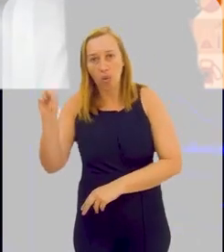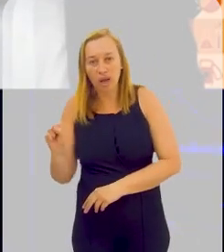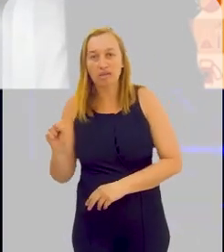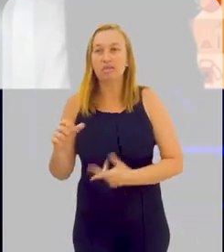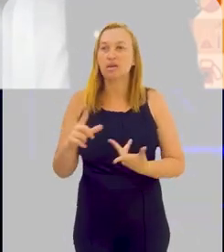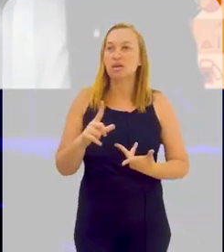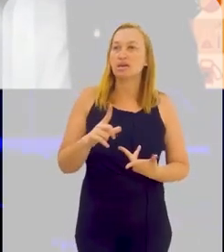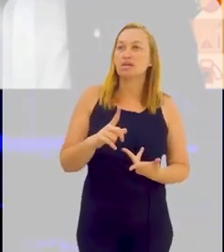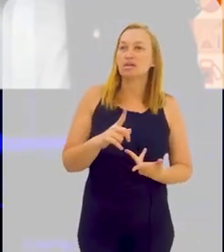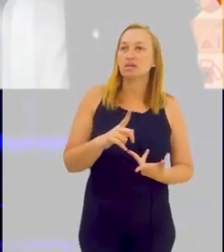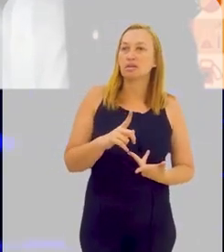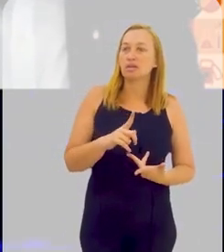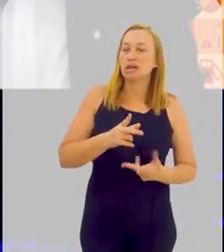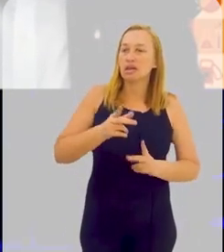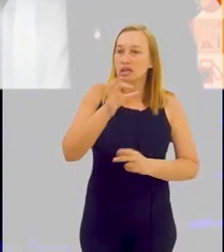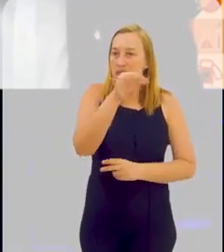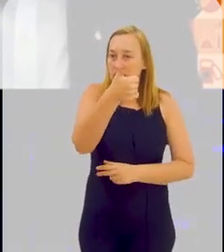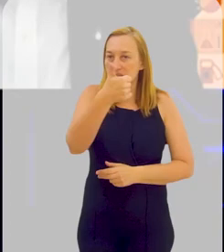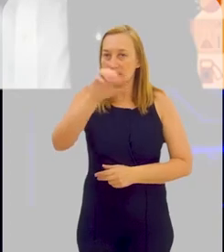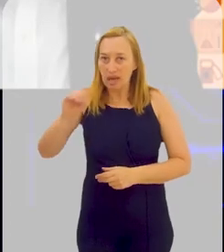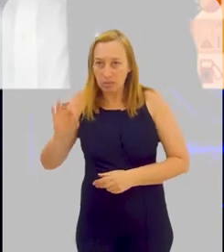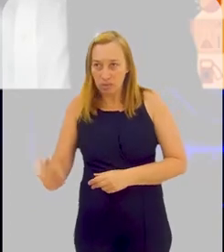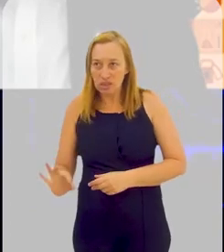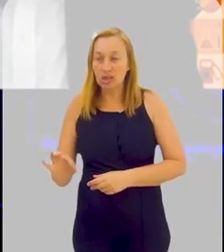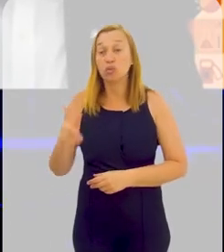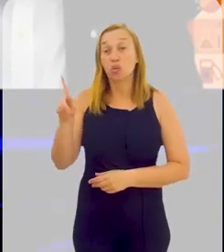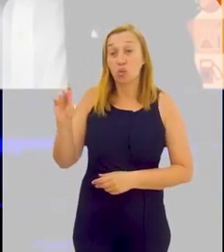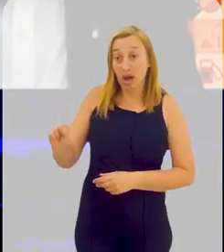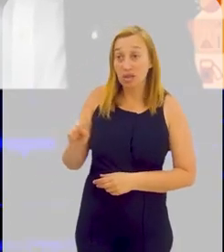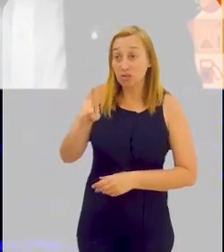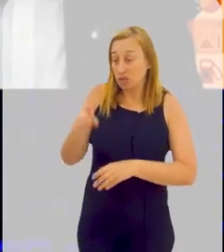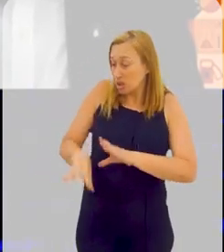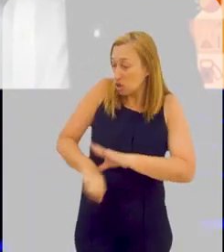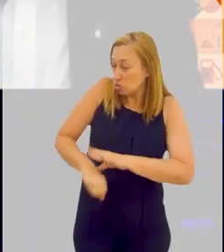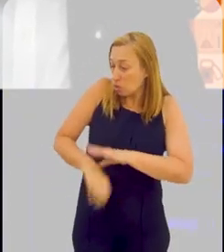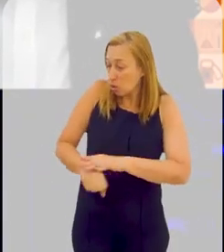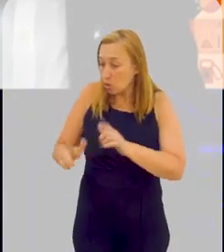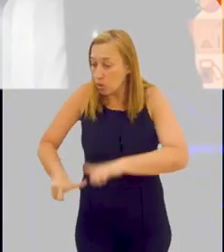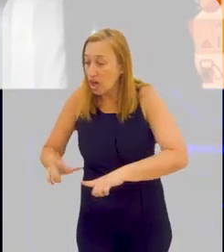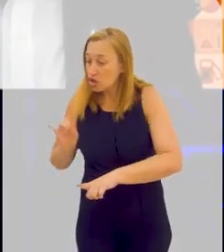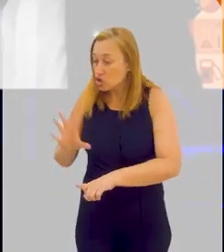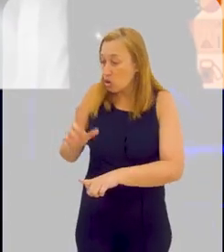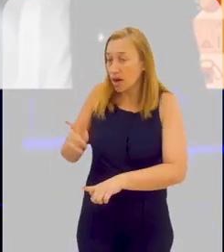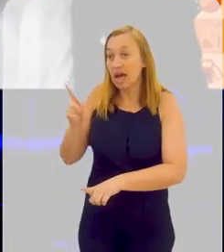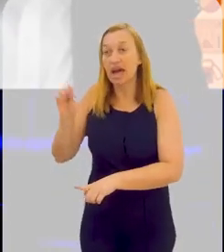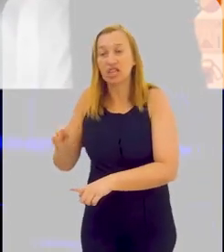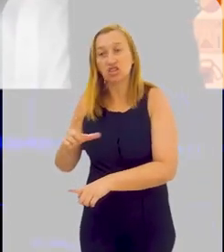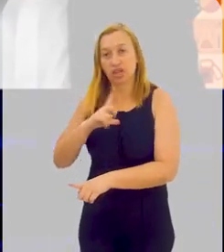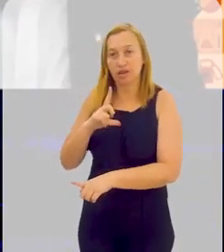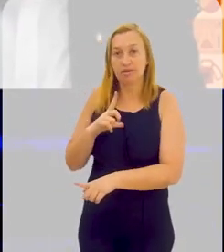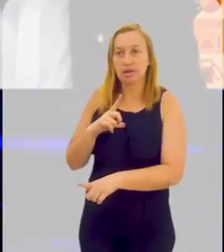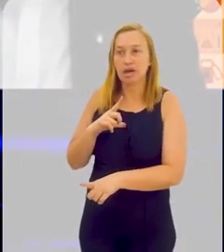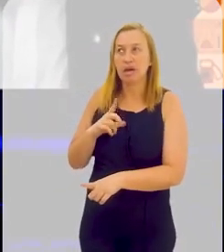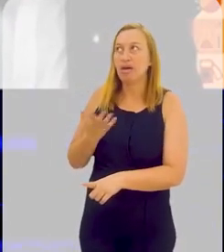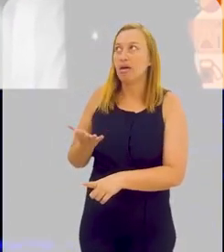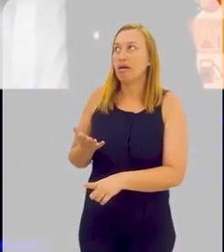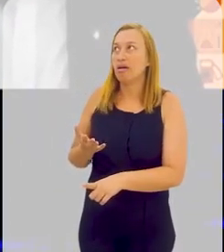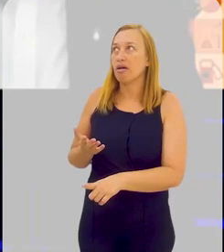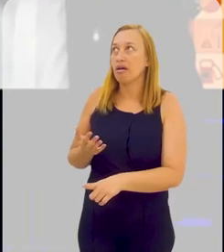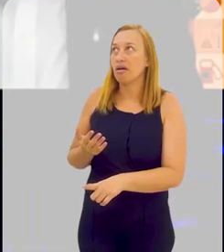né? Existe o que a gente chama do 100% gás, né? Onde você explora um campo onde ele só tem gás, e aí